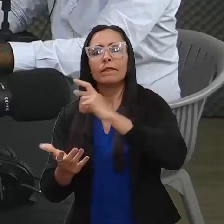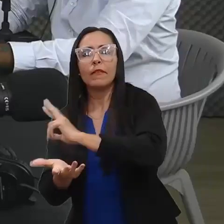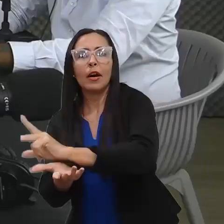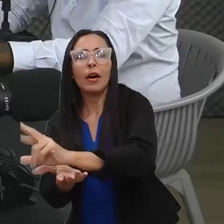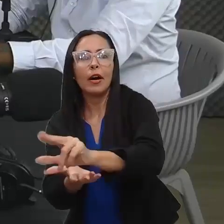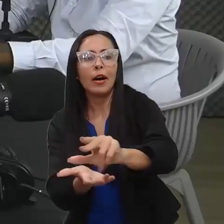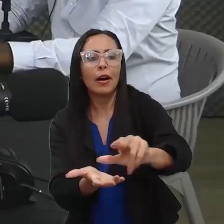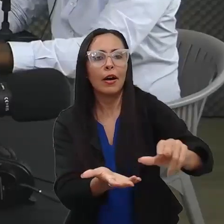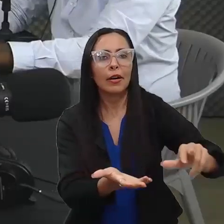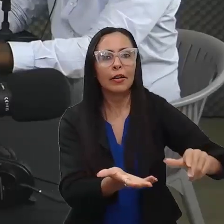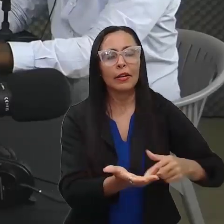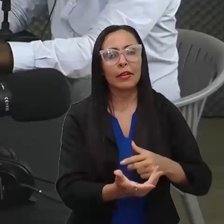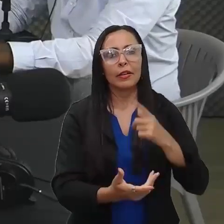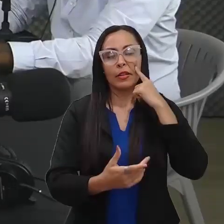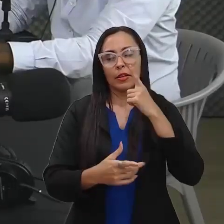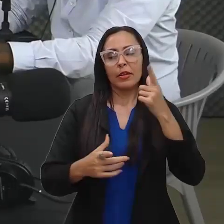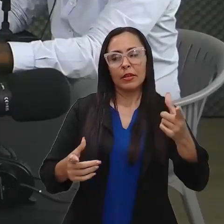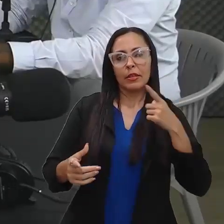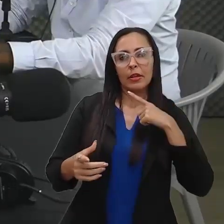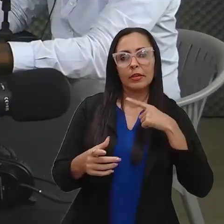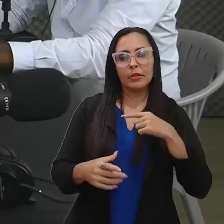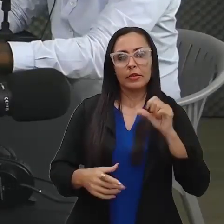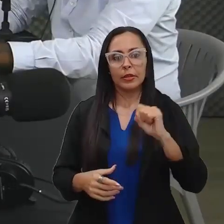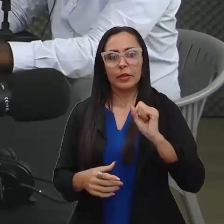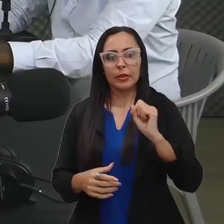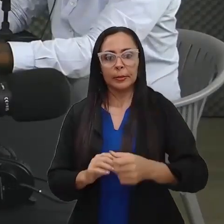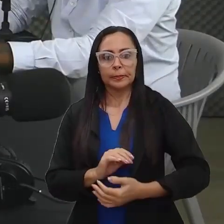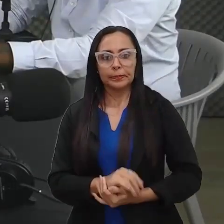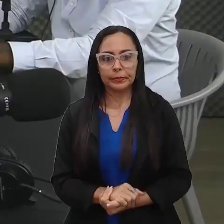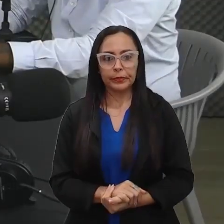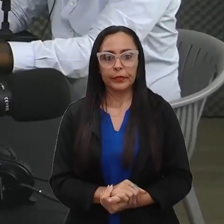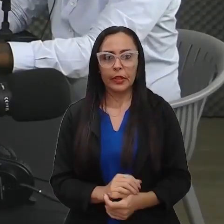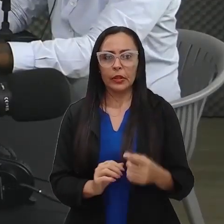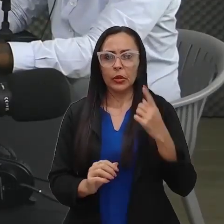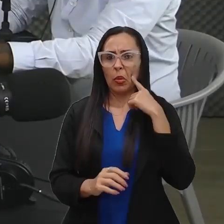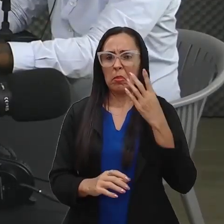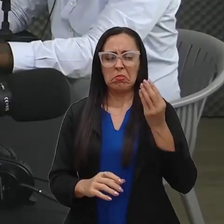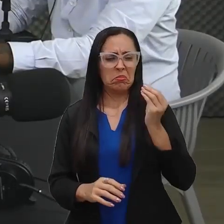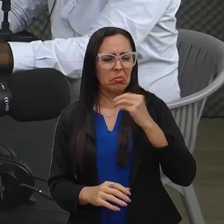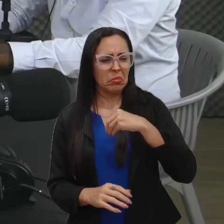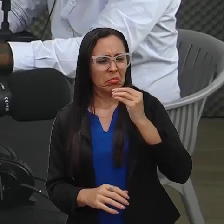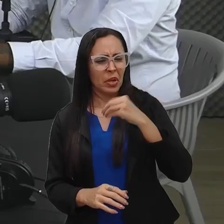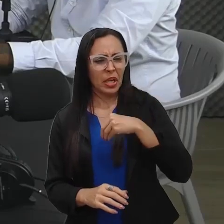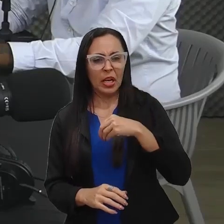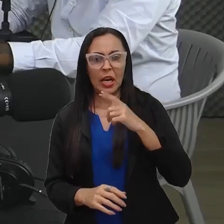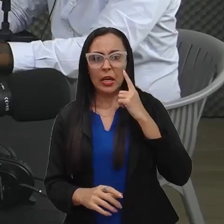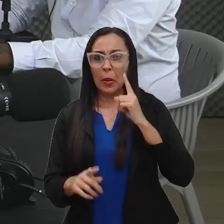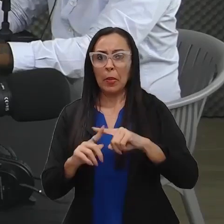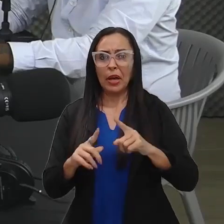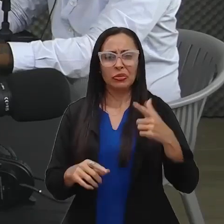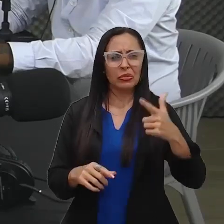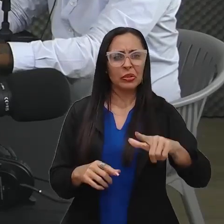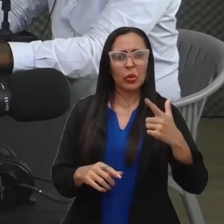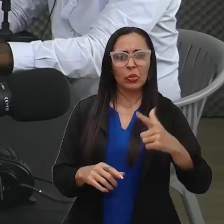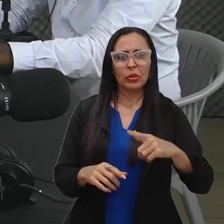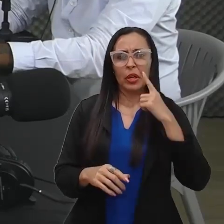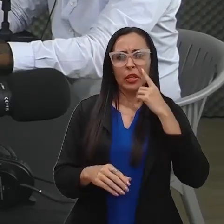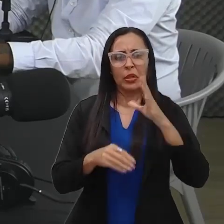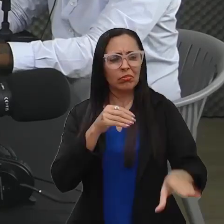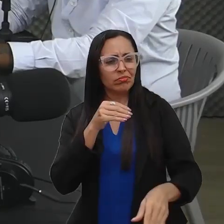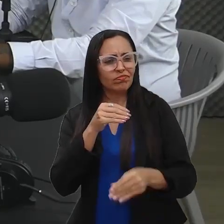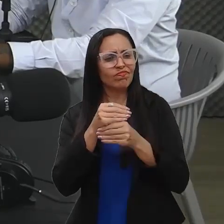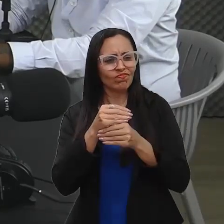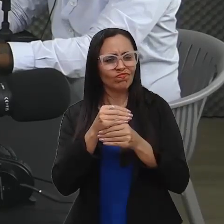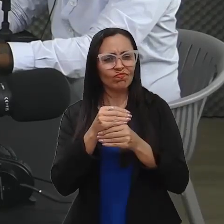que atuam muitas vezes de forma, eu vou dizer assim, não é precária, mas sem o apoio do governo,